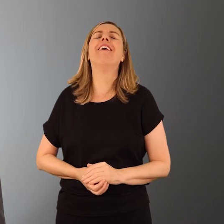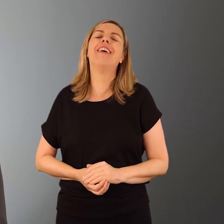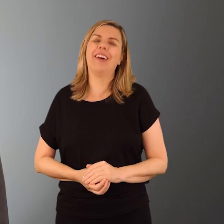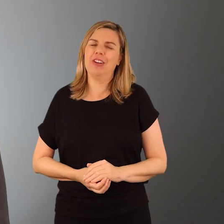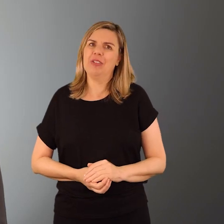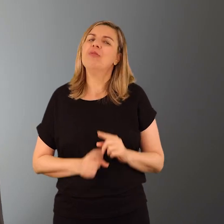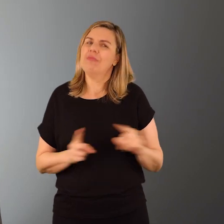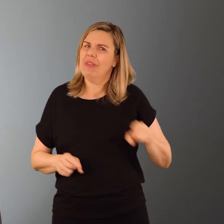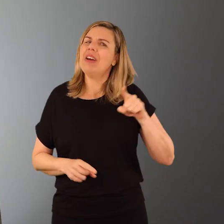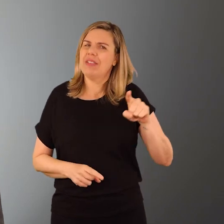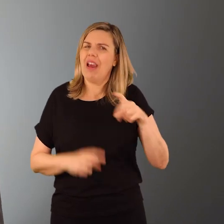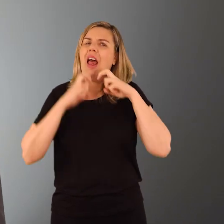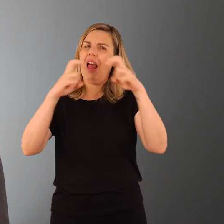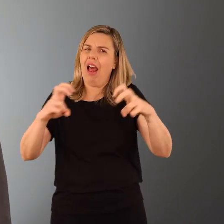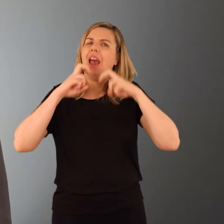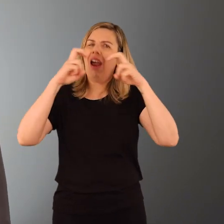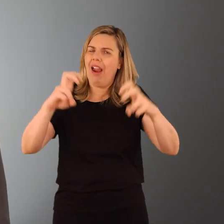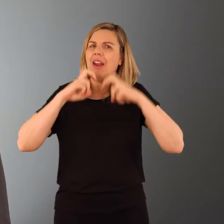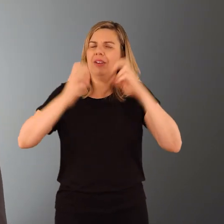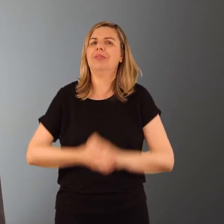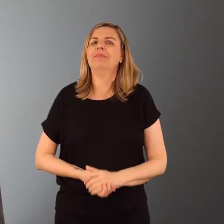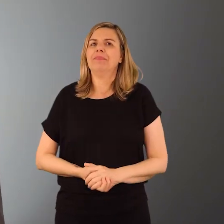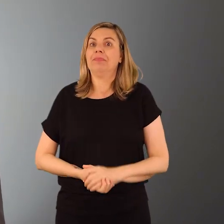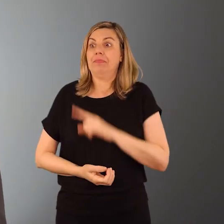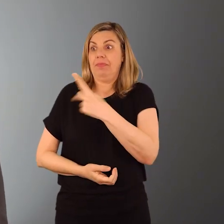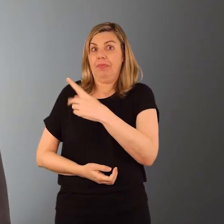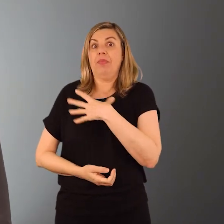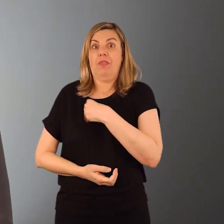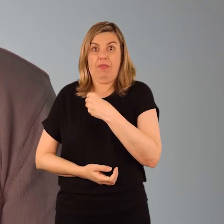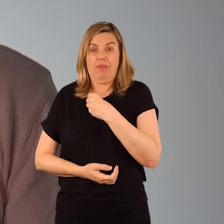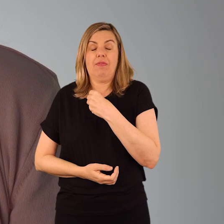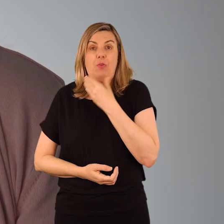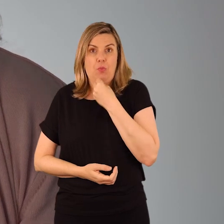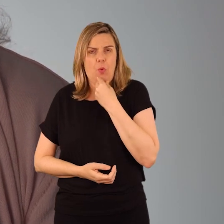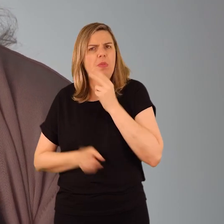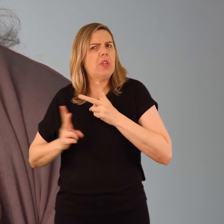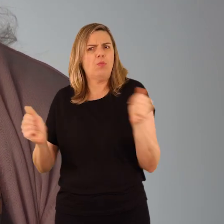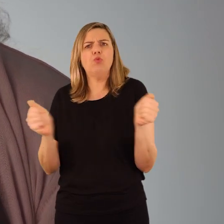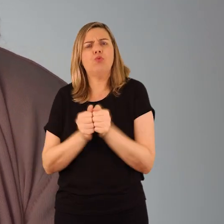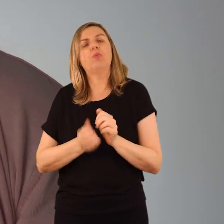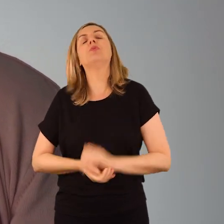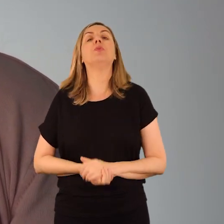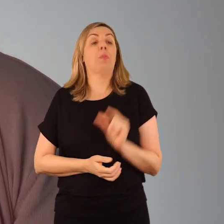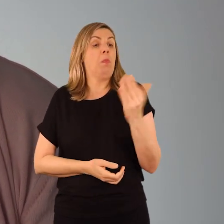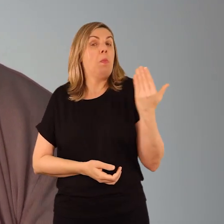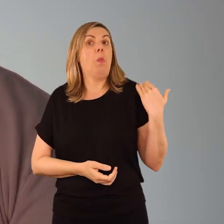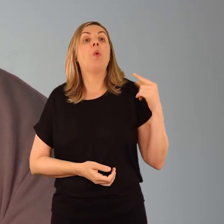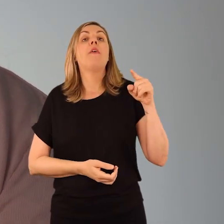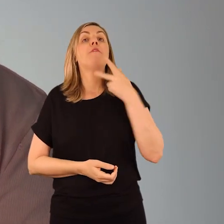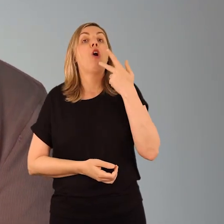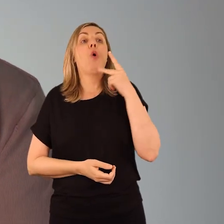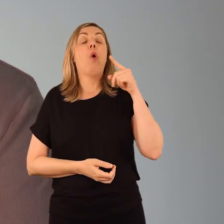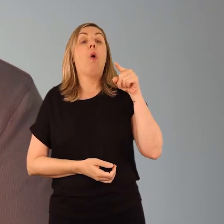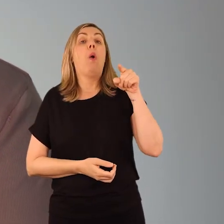vou. Mas ela fica gritando, né? O filho dela que tá sempre lá. Aí esses dias a dona Regina falou que ele vai